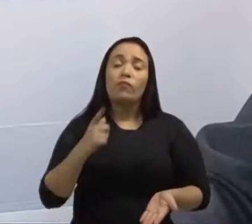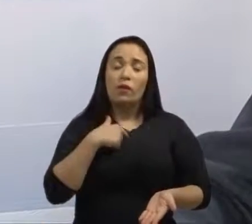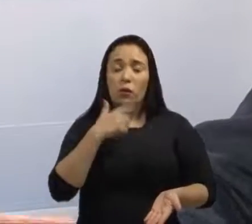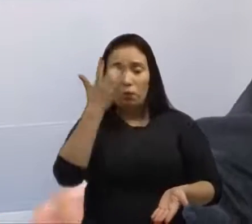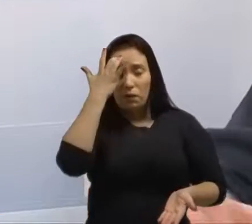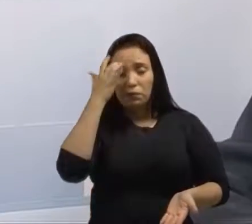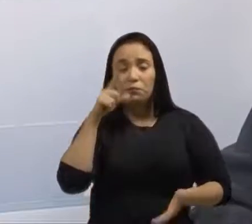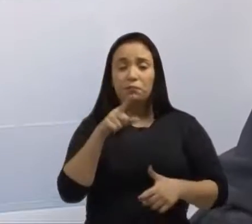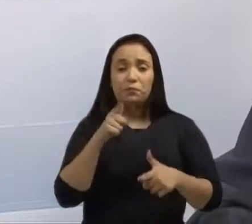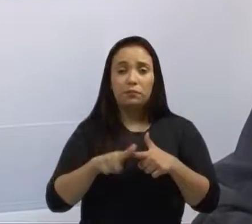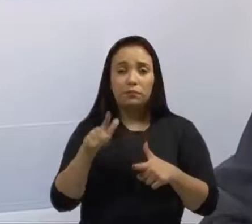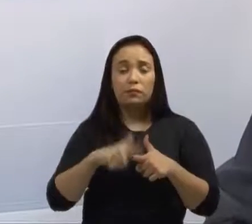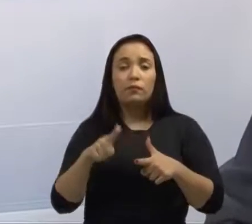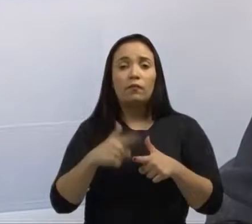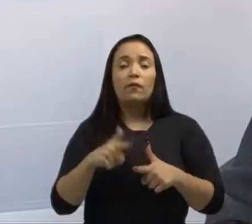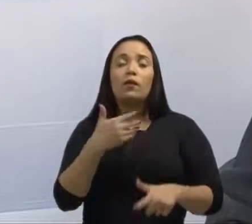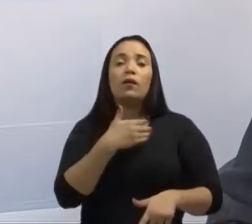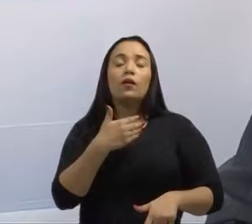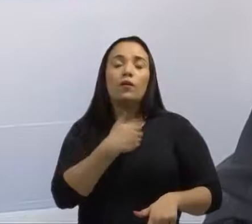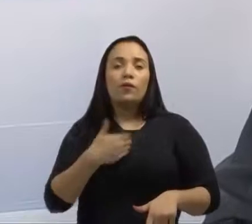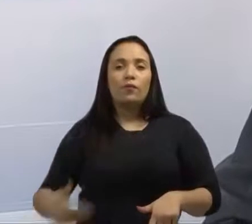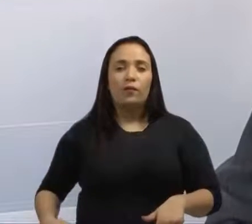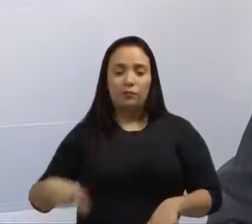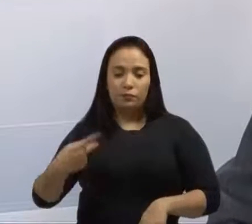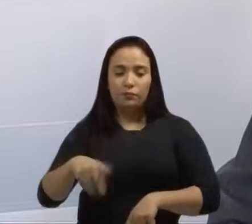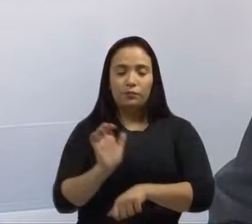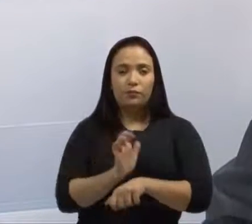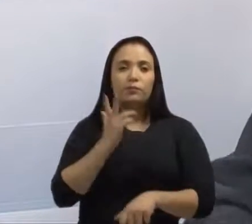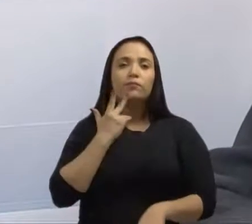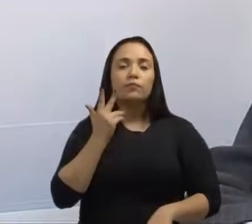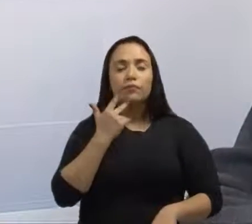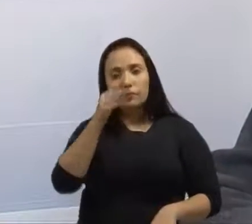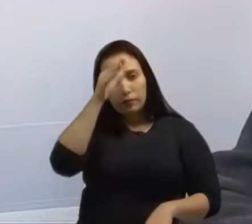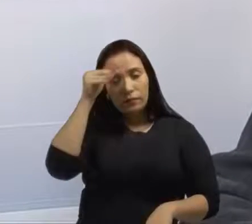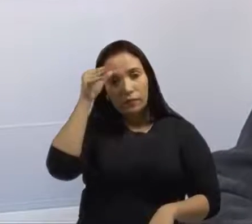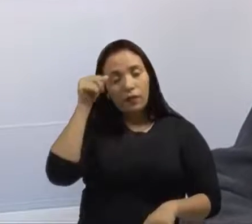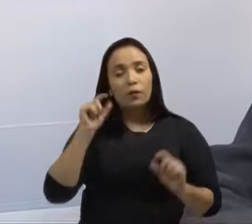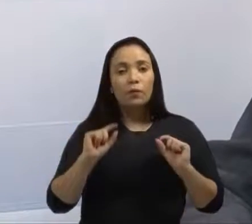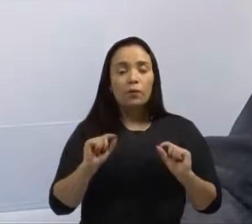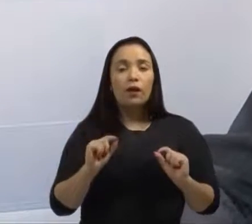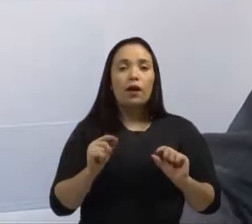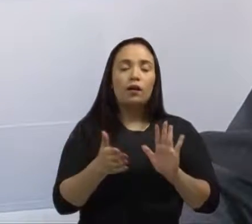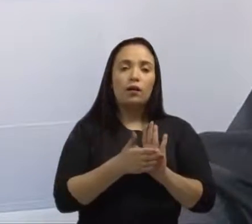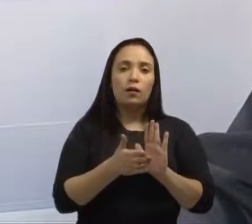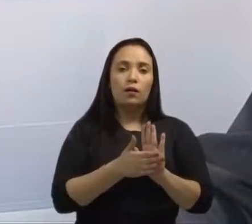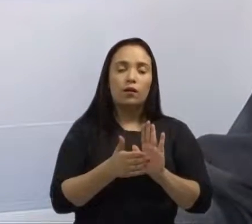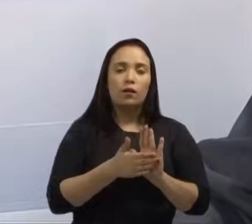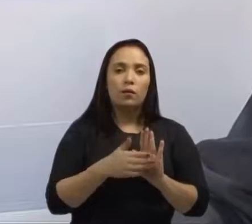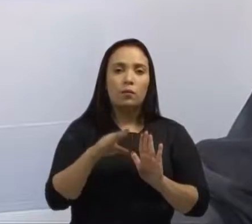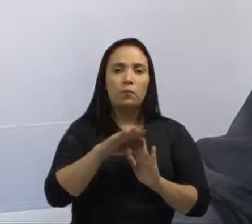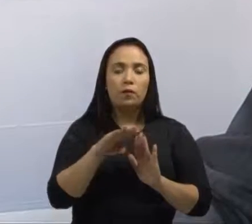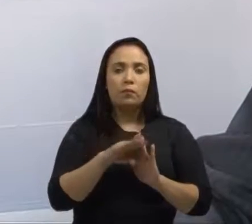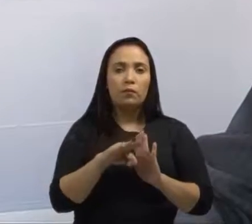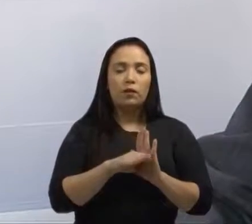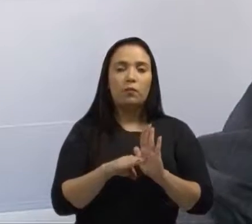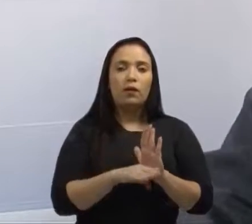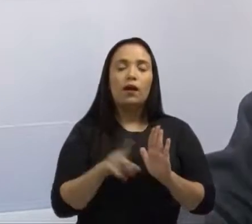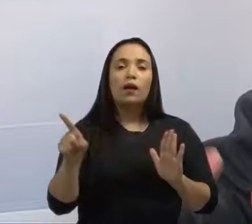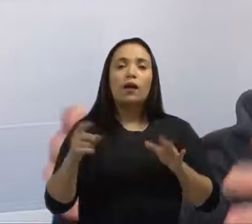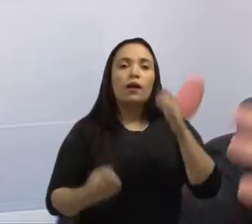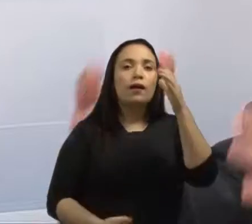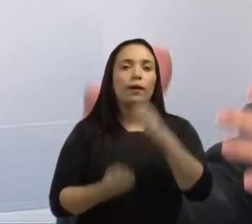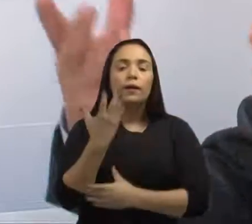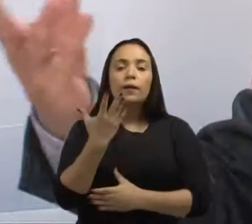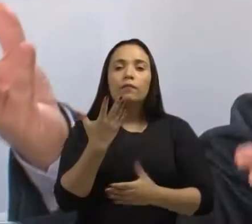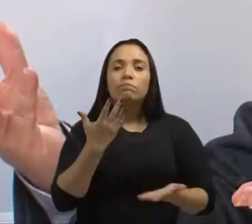governo de Camilo Santana muitas vezes essas ações propositivas que ele implementa não